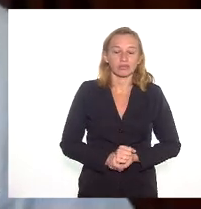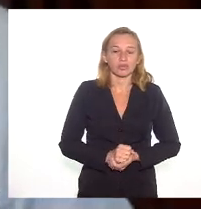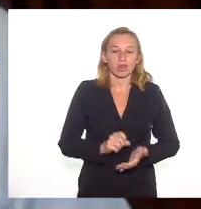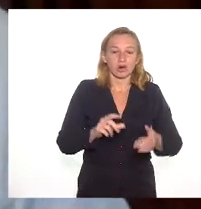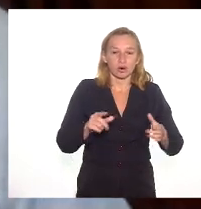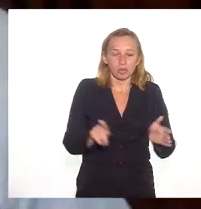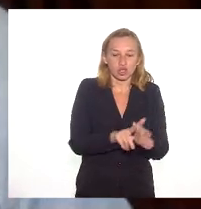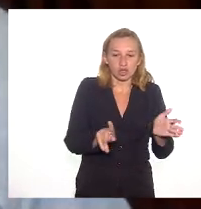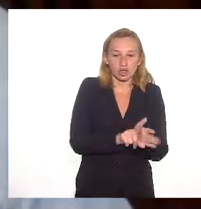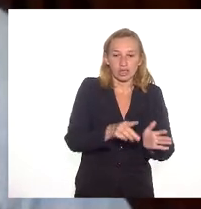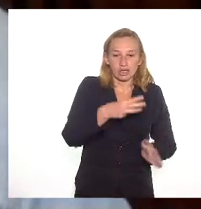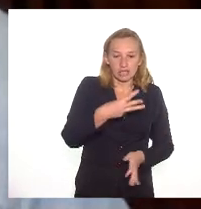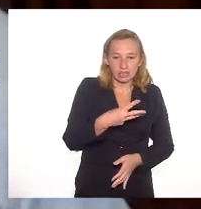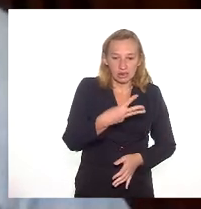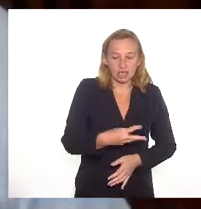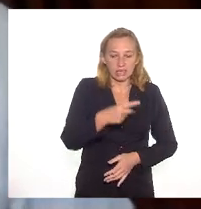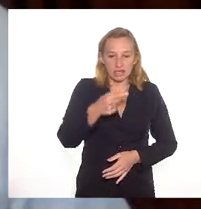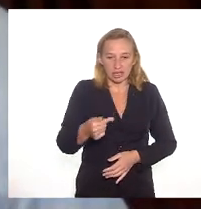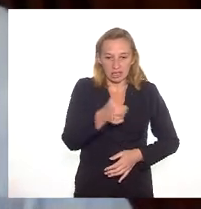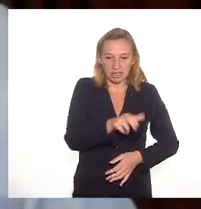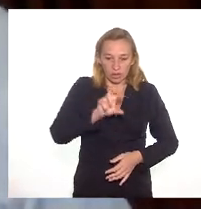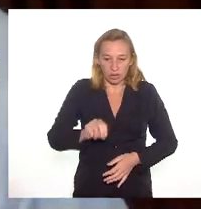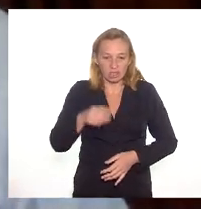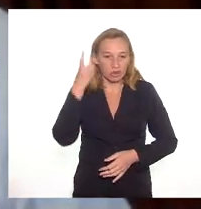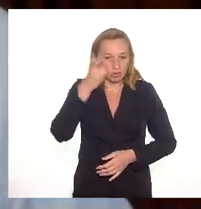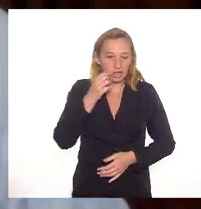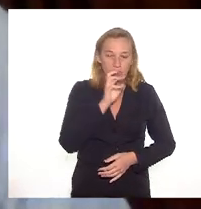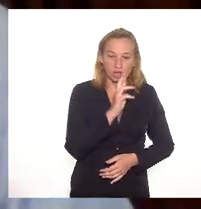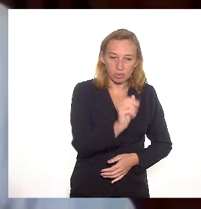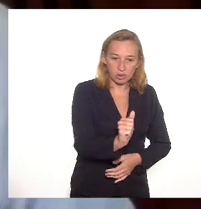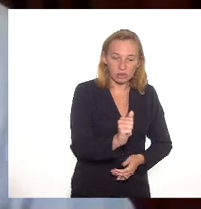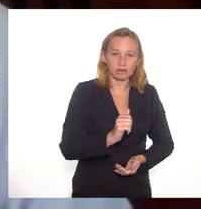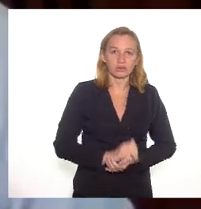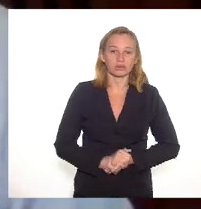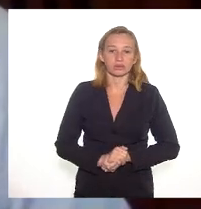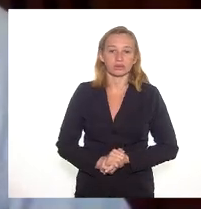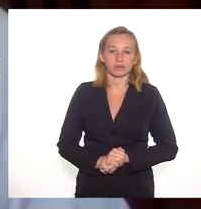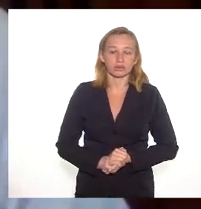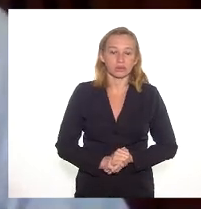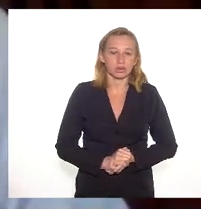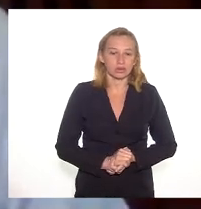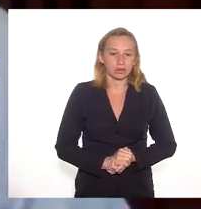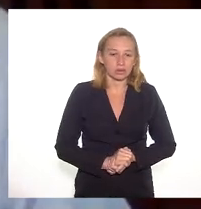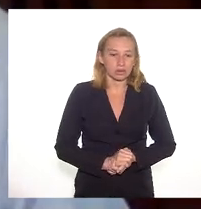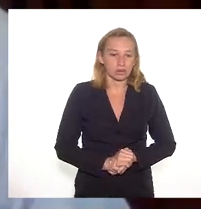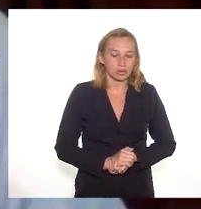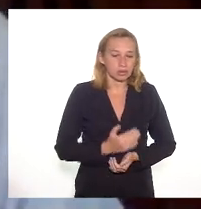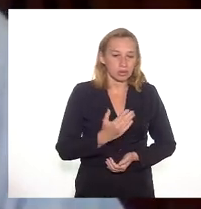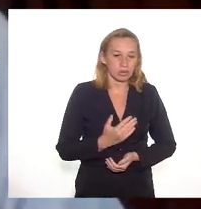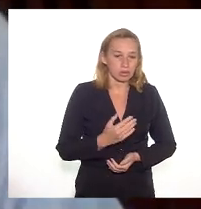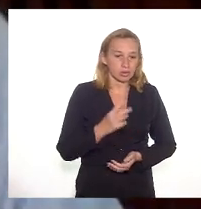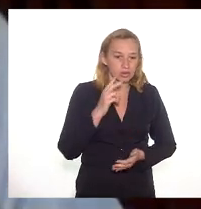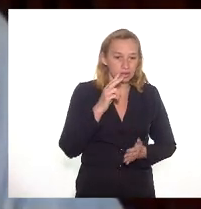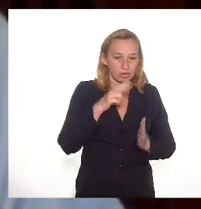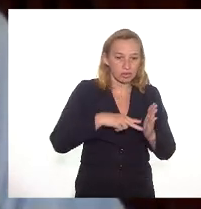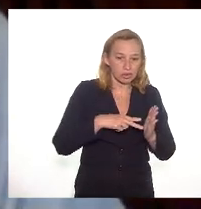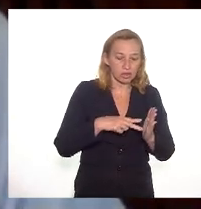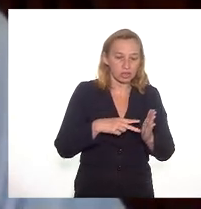Projeto de lei 3750 de 2020, de autoria do deputado Rodrigo Amorim. O retorno do pedido de vista do deputado Luiz